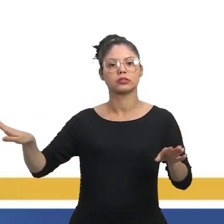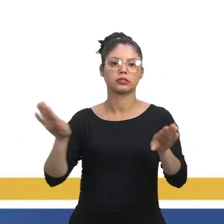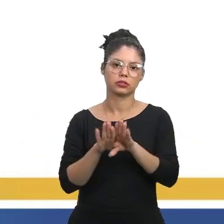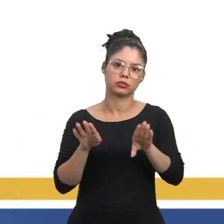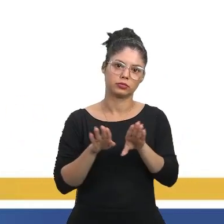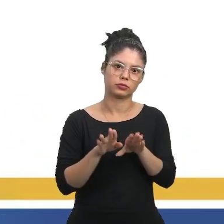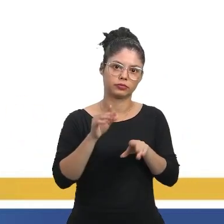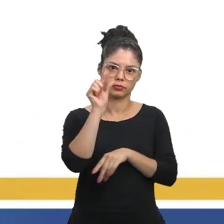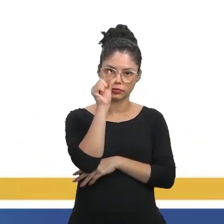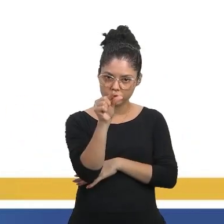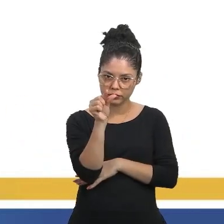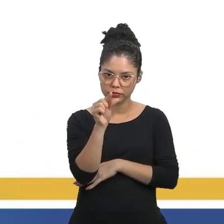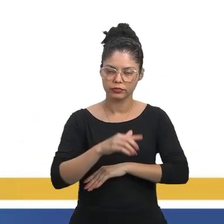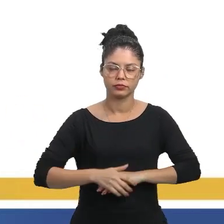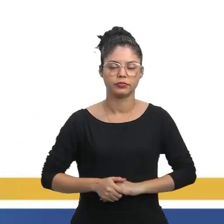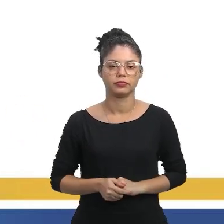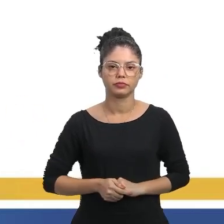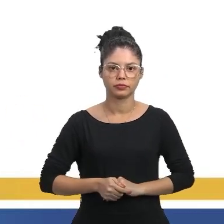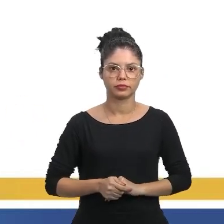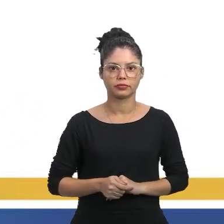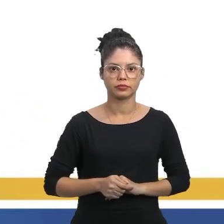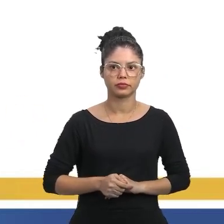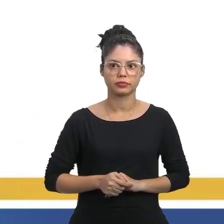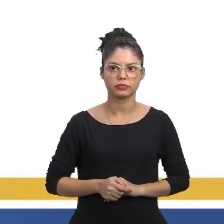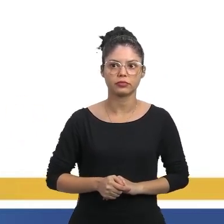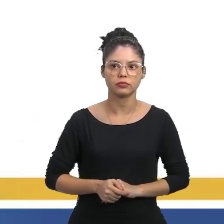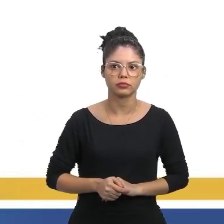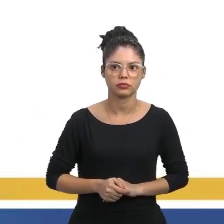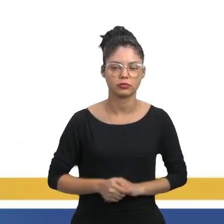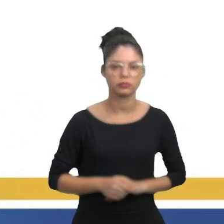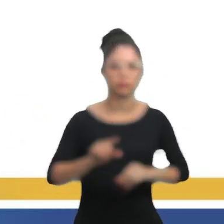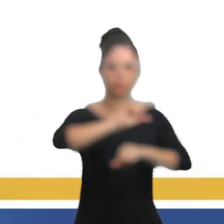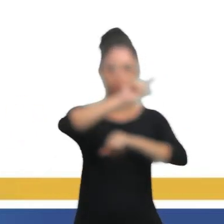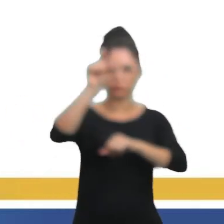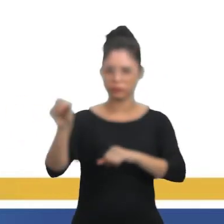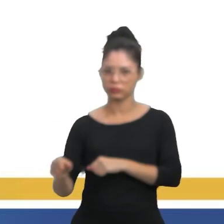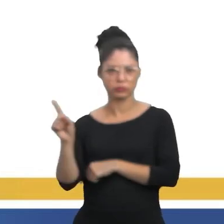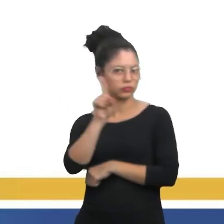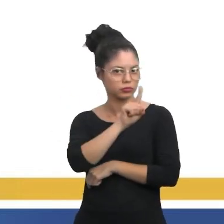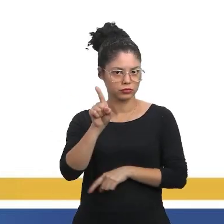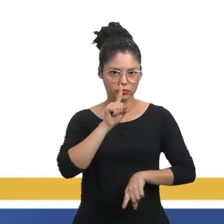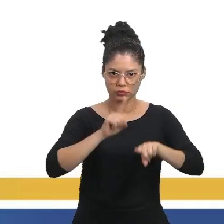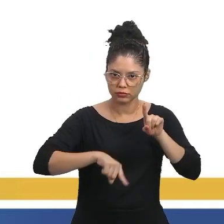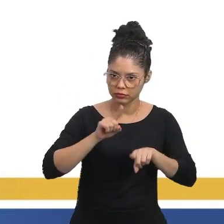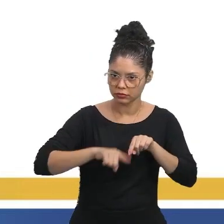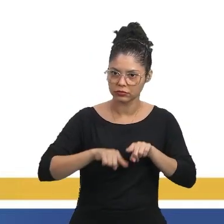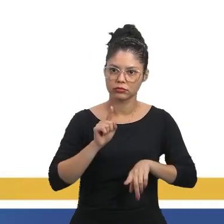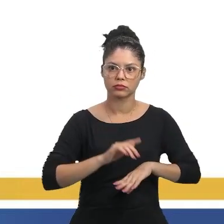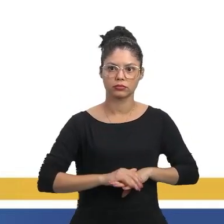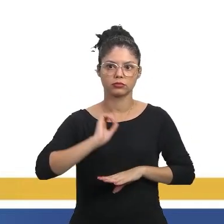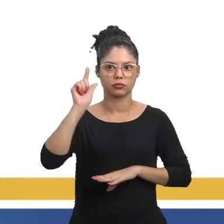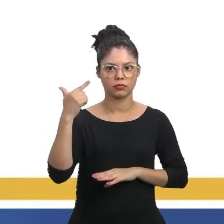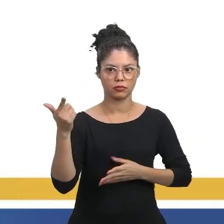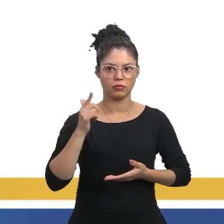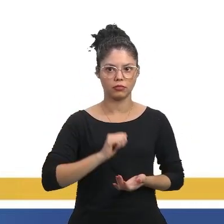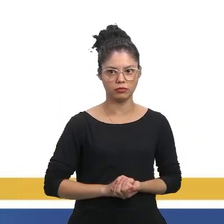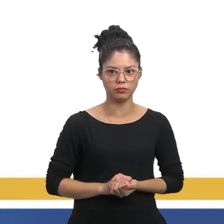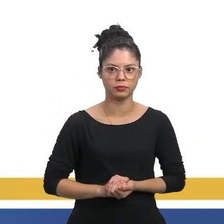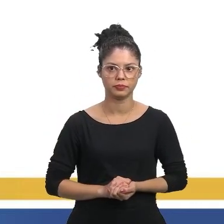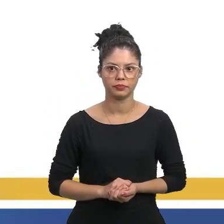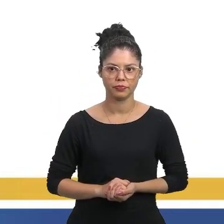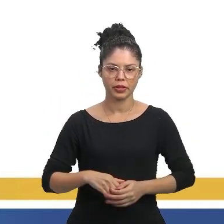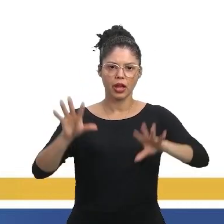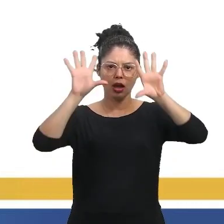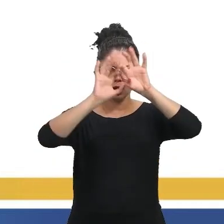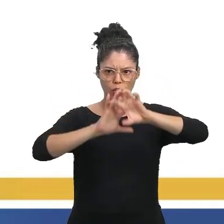como partículas, os quantum. Mas o arco-íris em si não é matéria. Próximo, essa